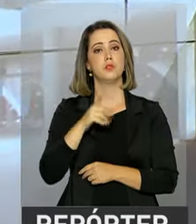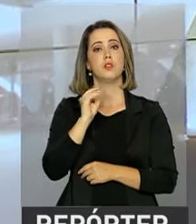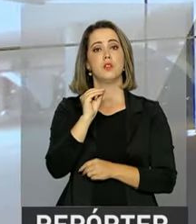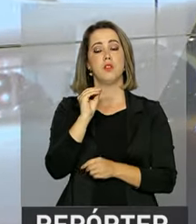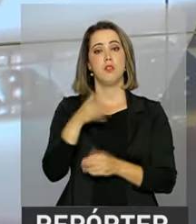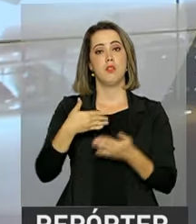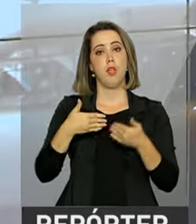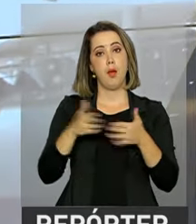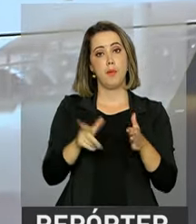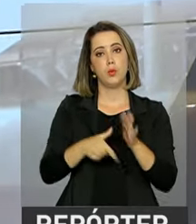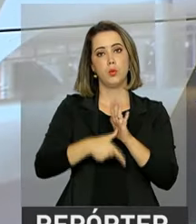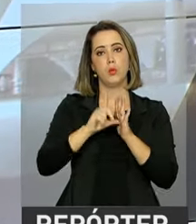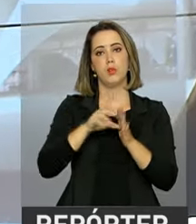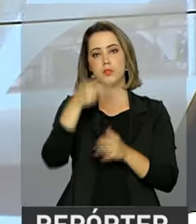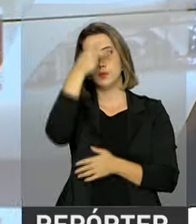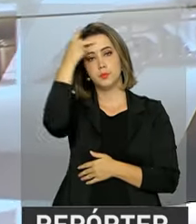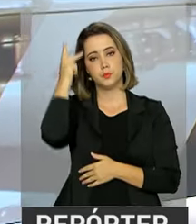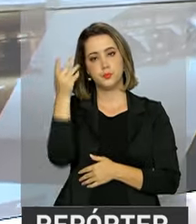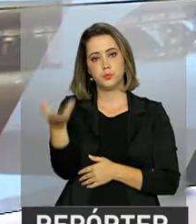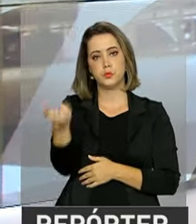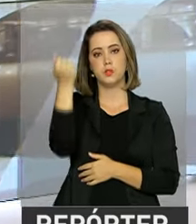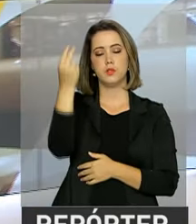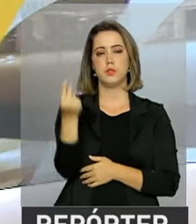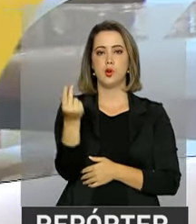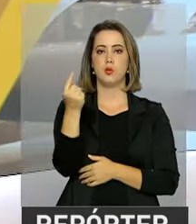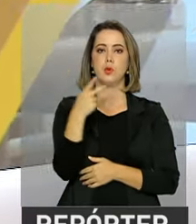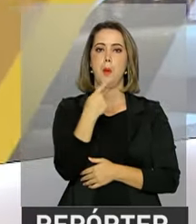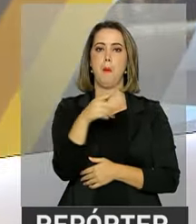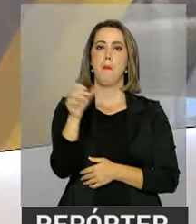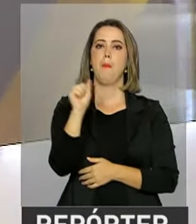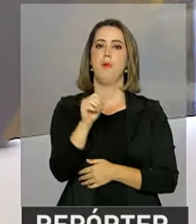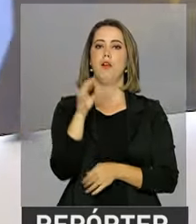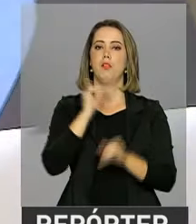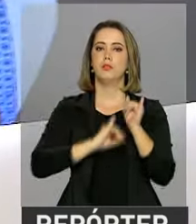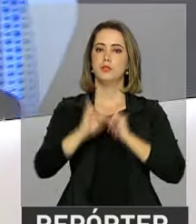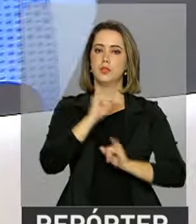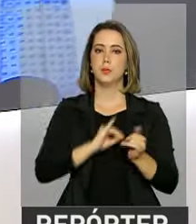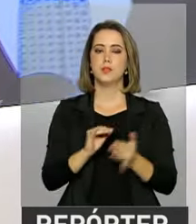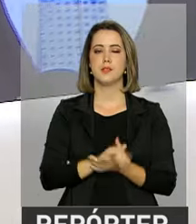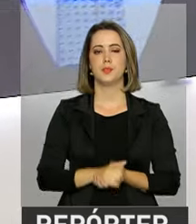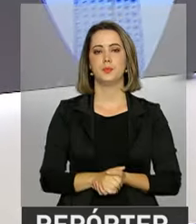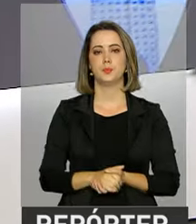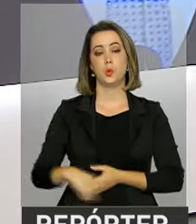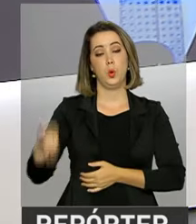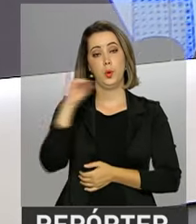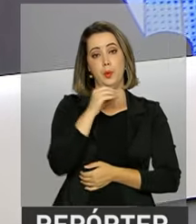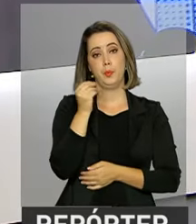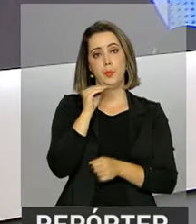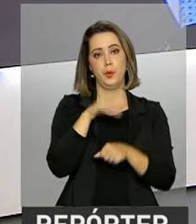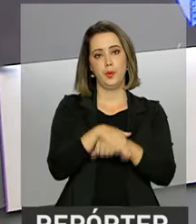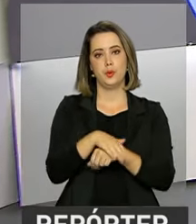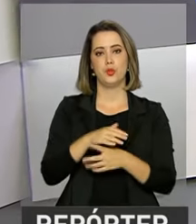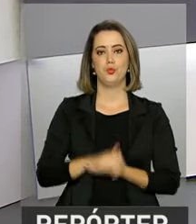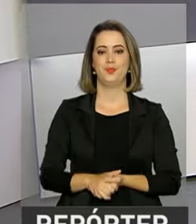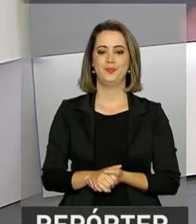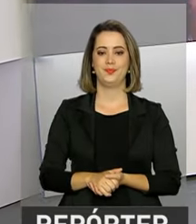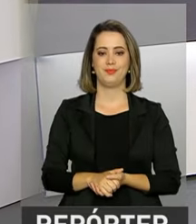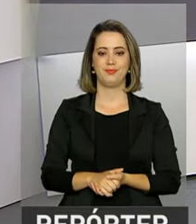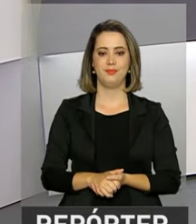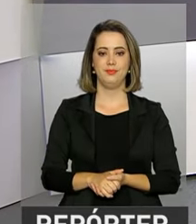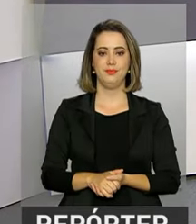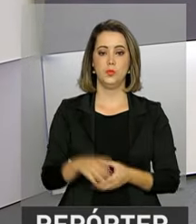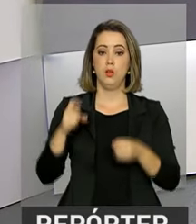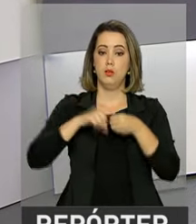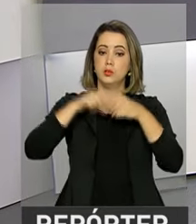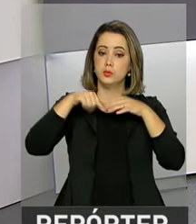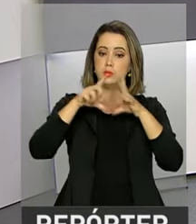atendimento especial para quem vai sacar o benefício. Paulo Lasálvia tem mais informações para a gente. Olá, Paulo, boa noite. Voltamos